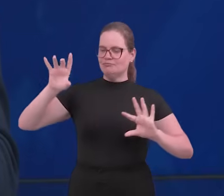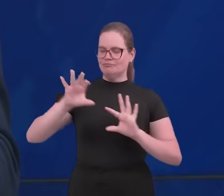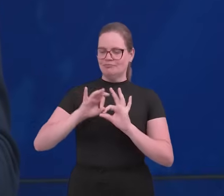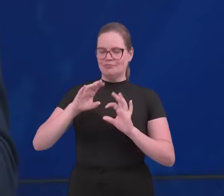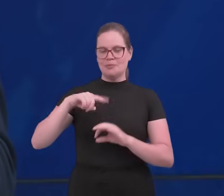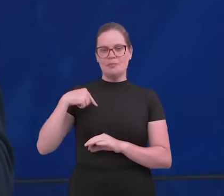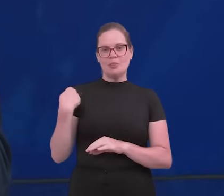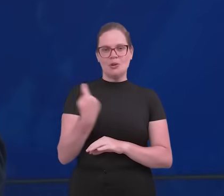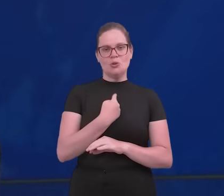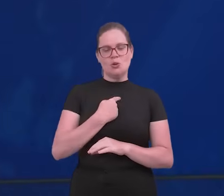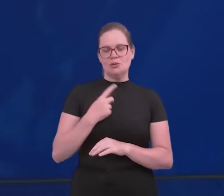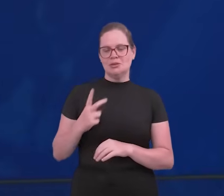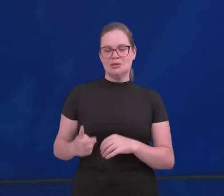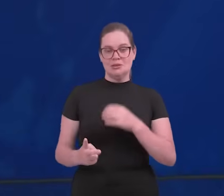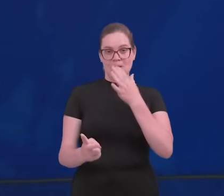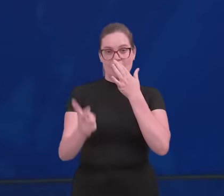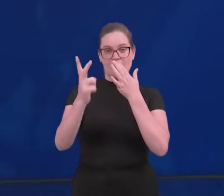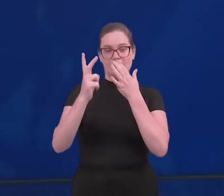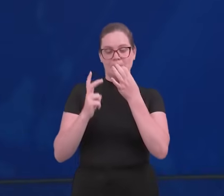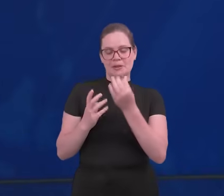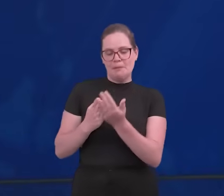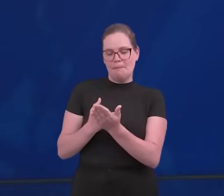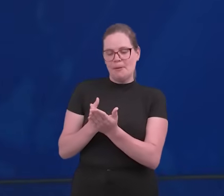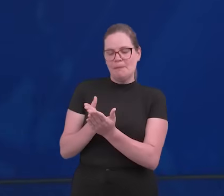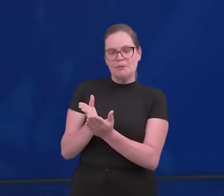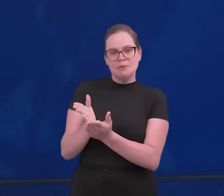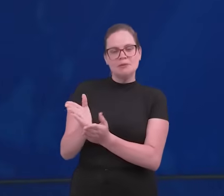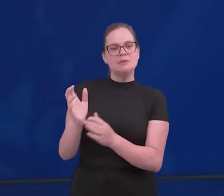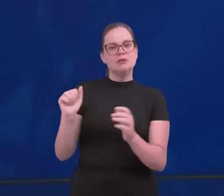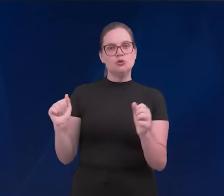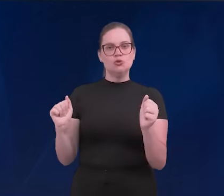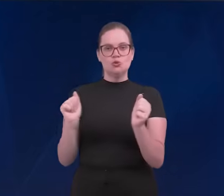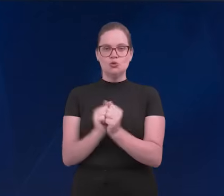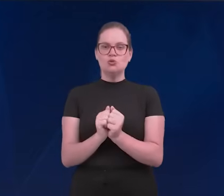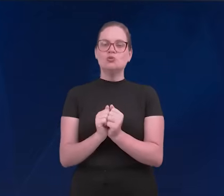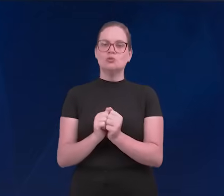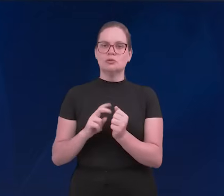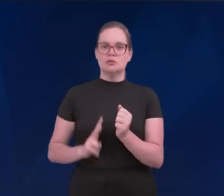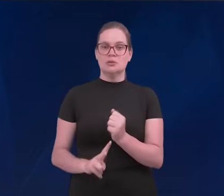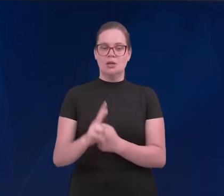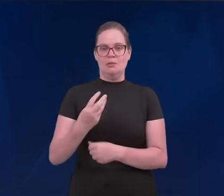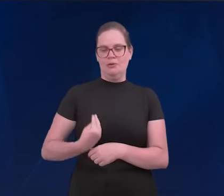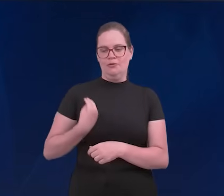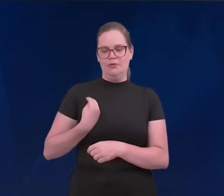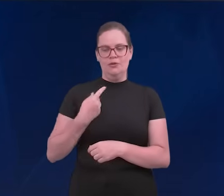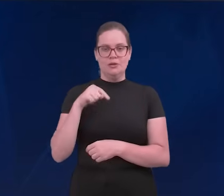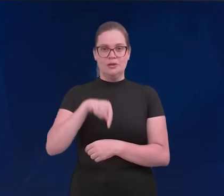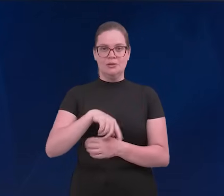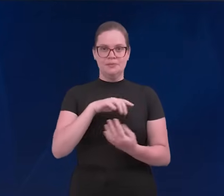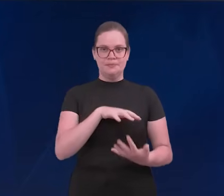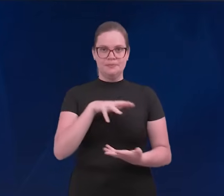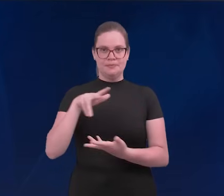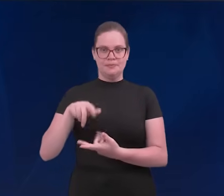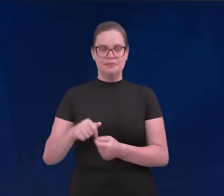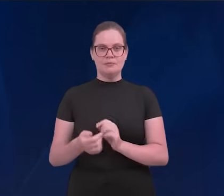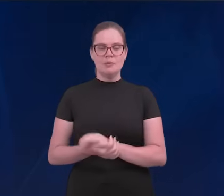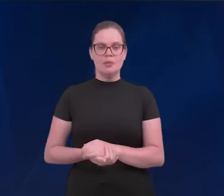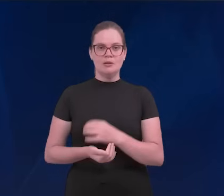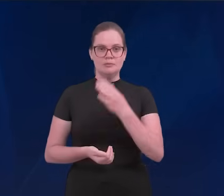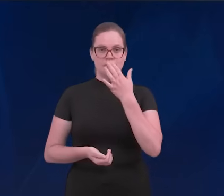amada durante toda a sua existência na terra. Neste